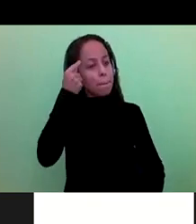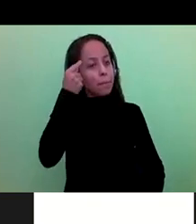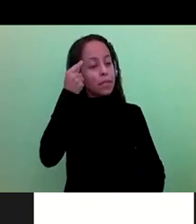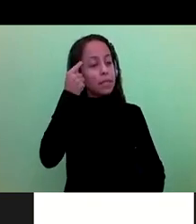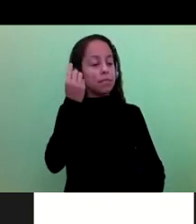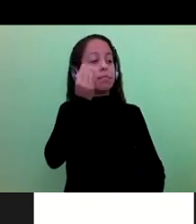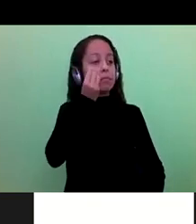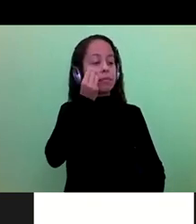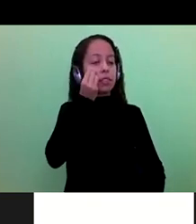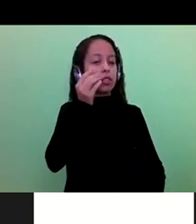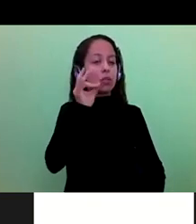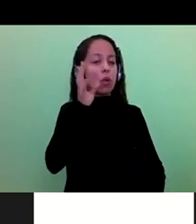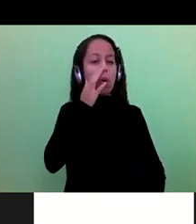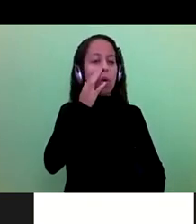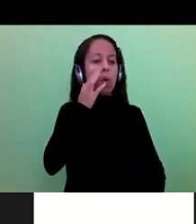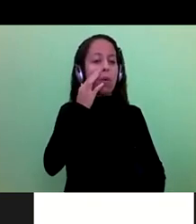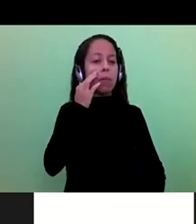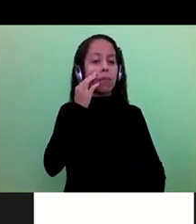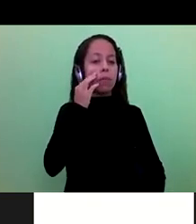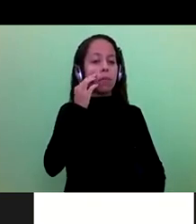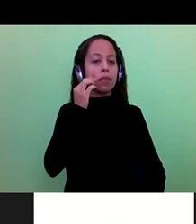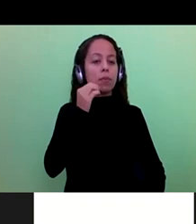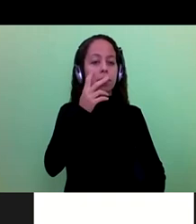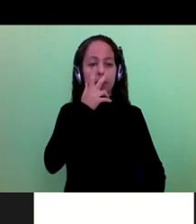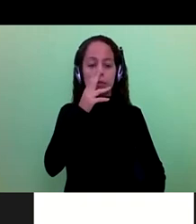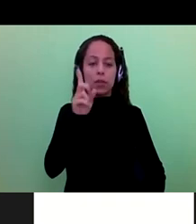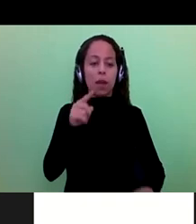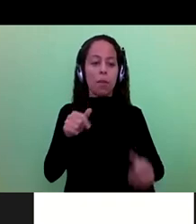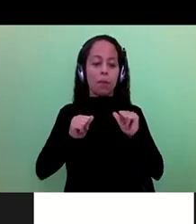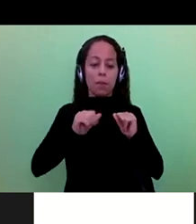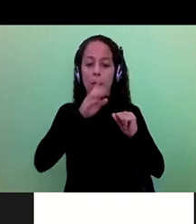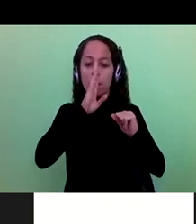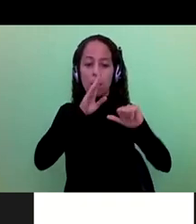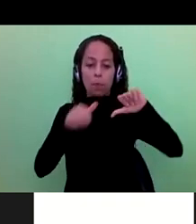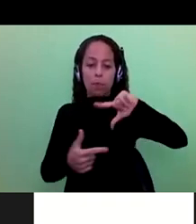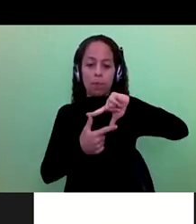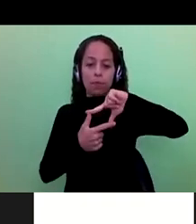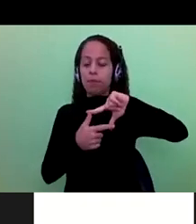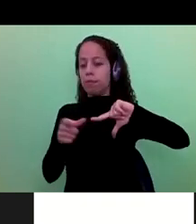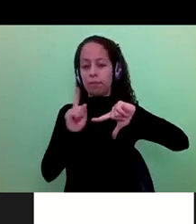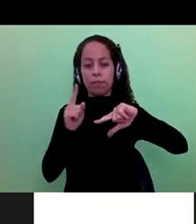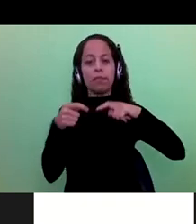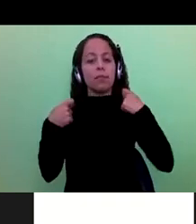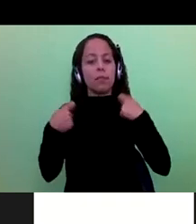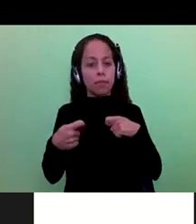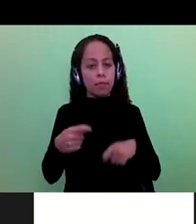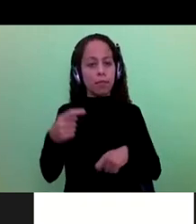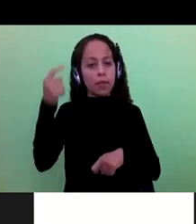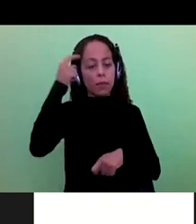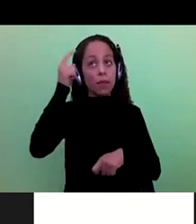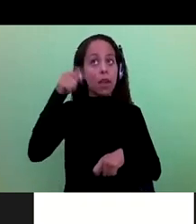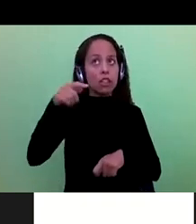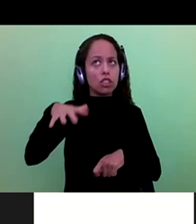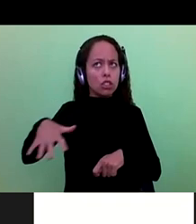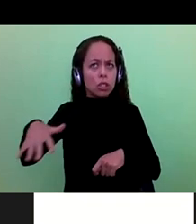pensarmos de maneira estanque ou fechada, mas é pensar de maneira global,